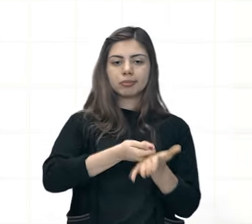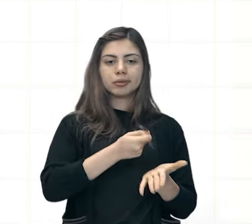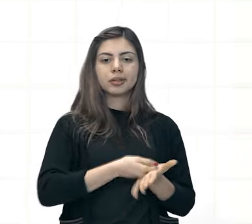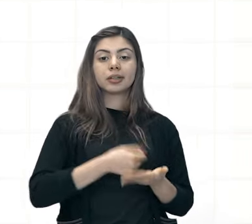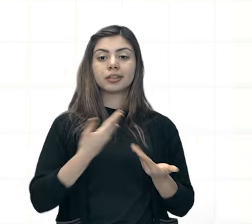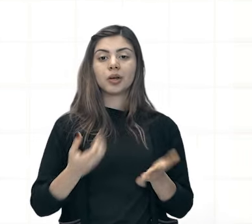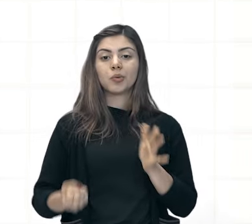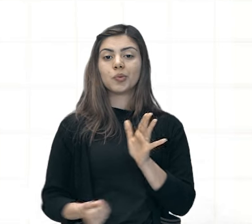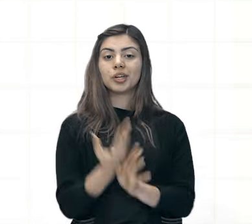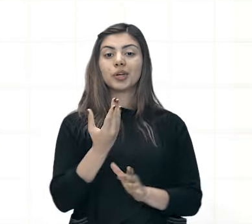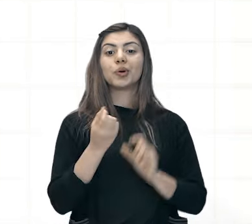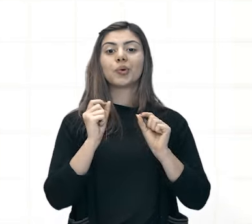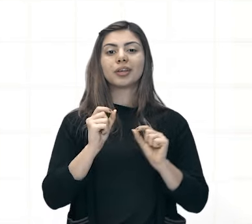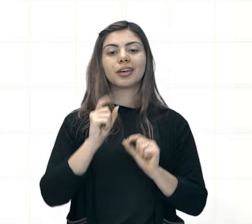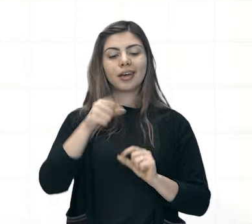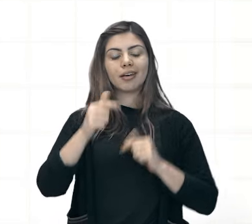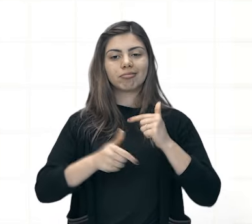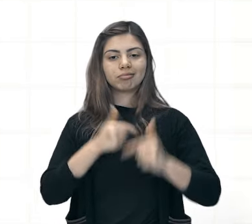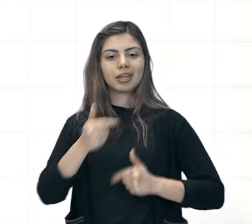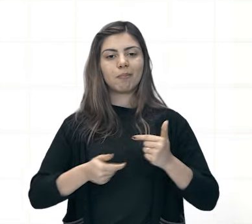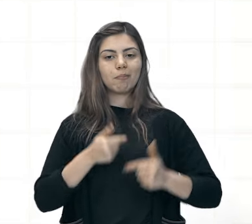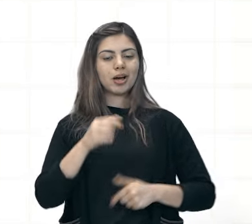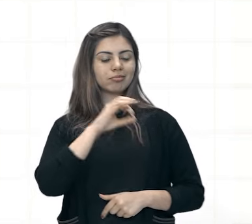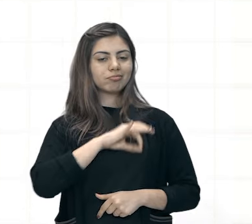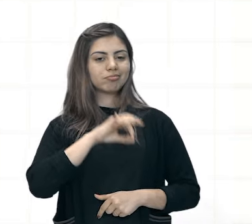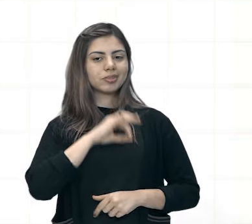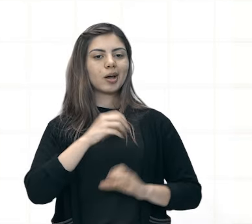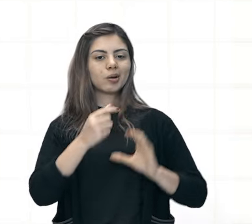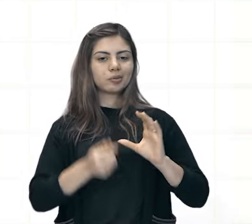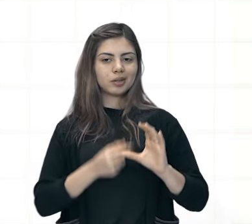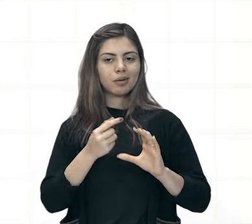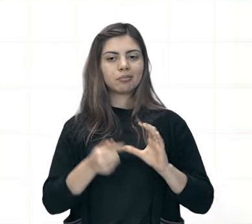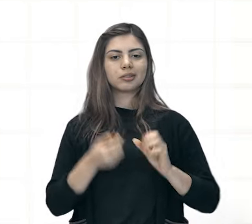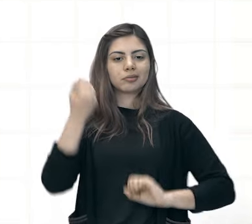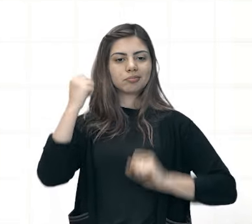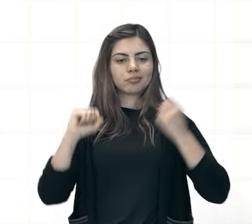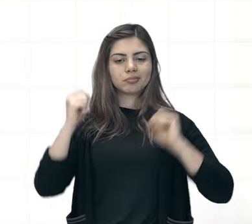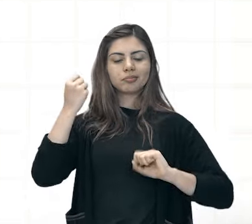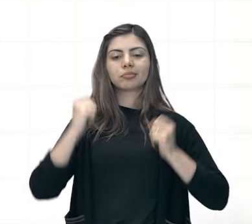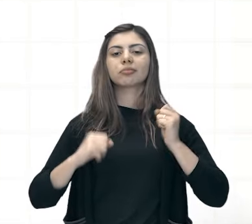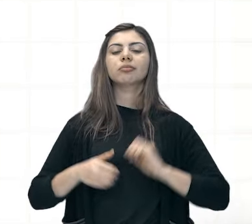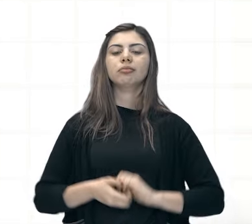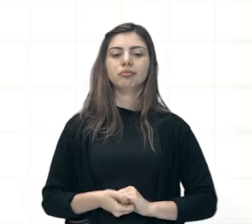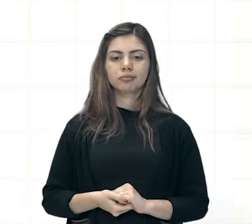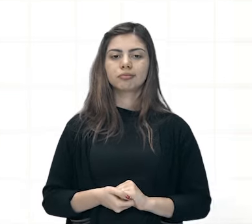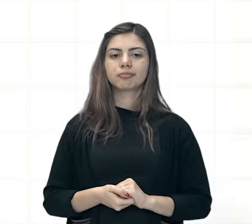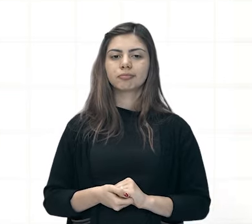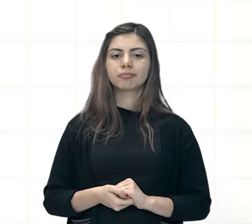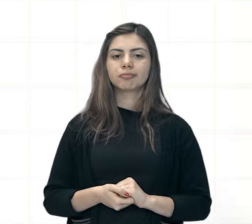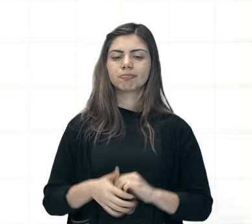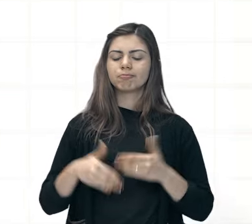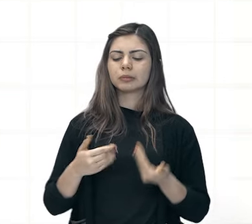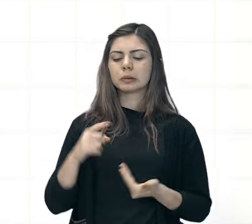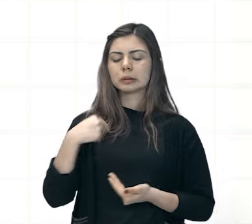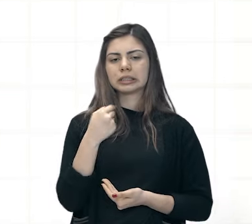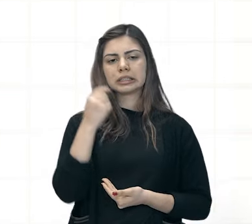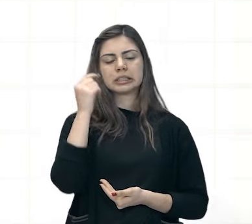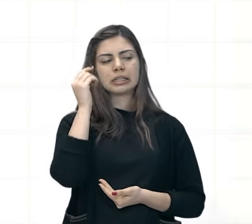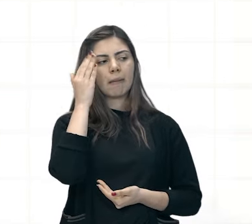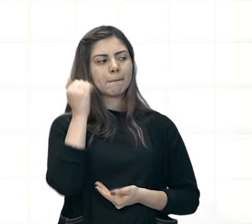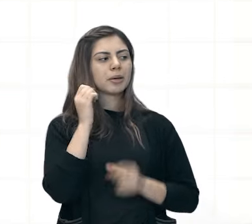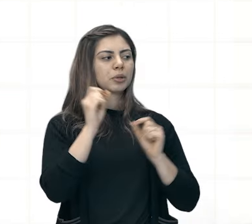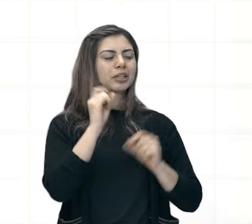trabalho assalariado no capitalismo industrial, certo? Apesar dos desafios e dificuldades enfrentadas